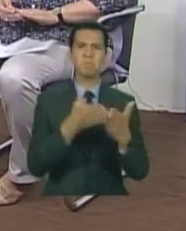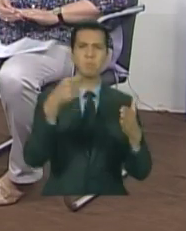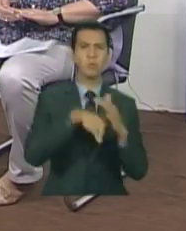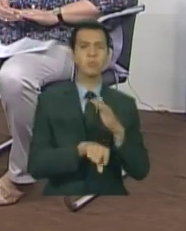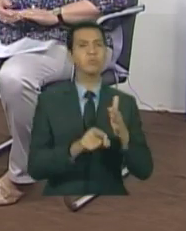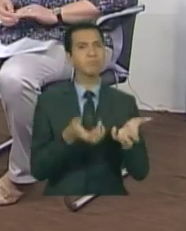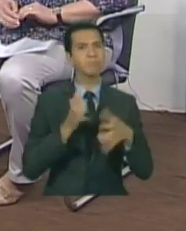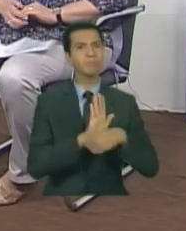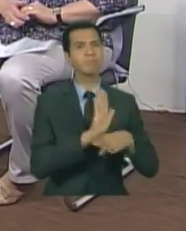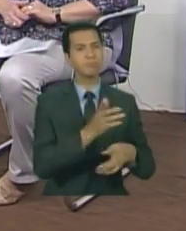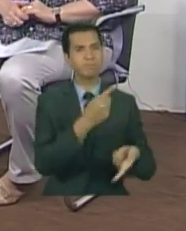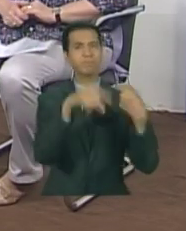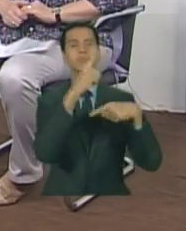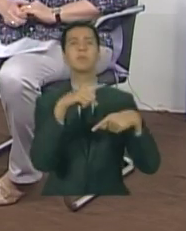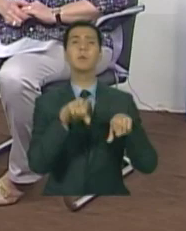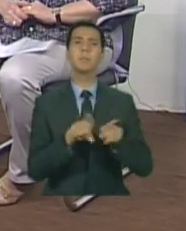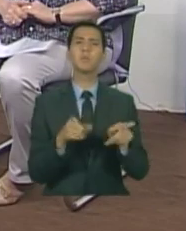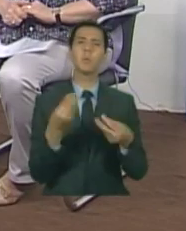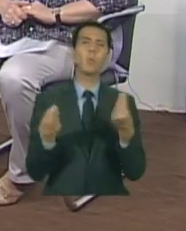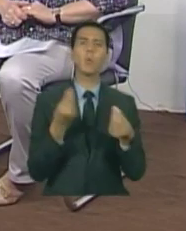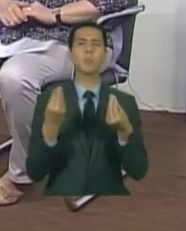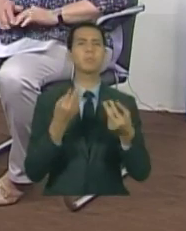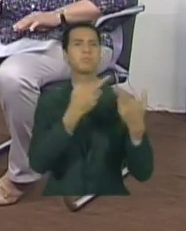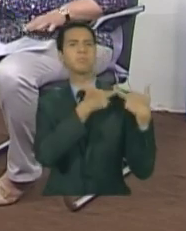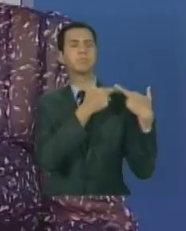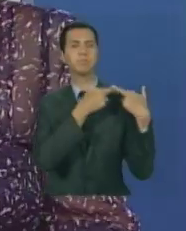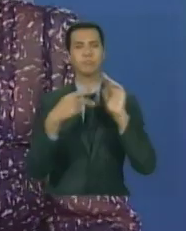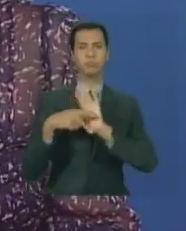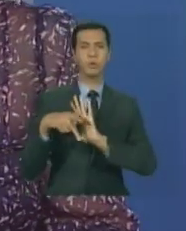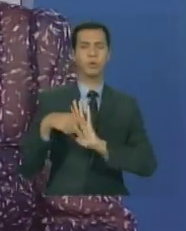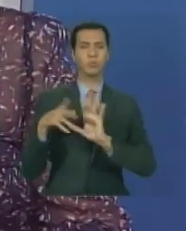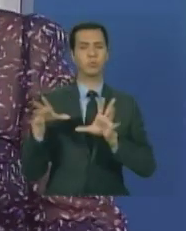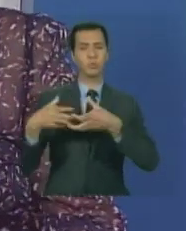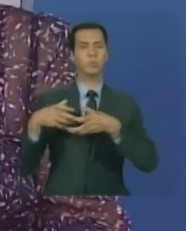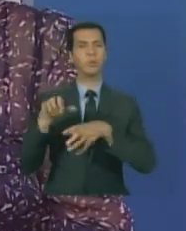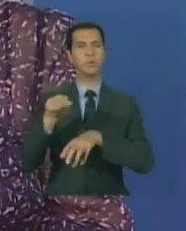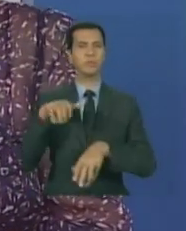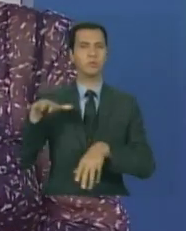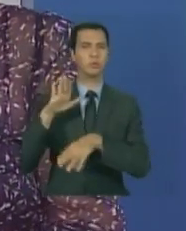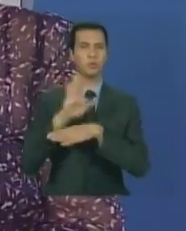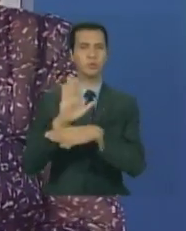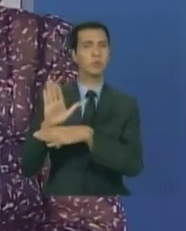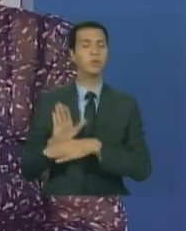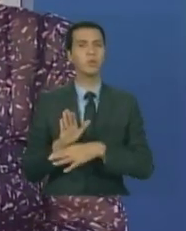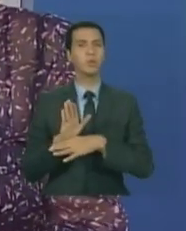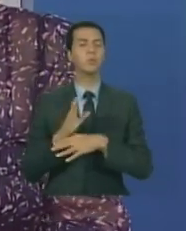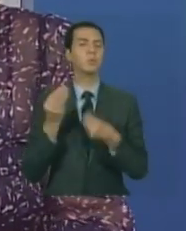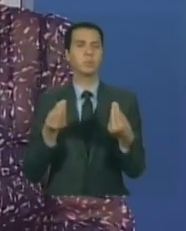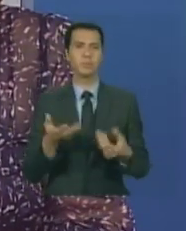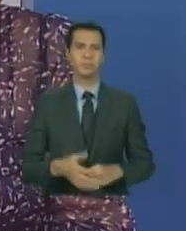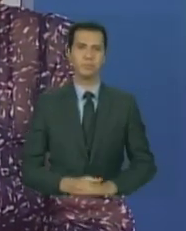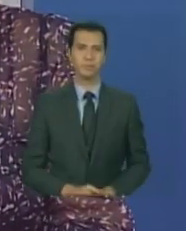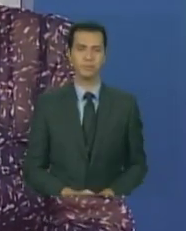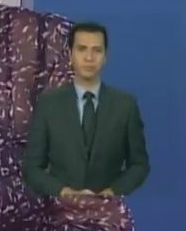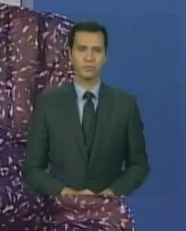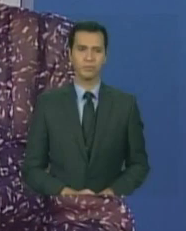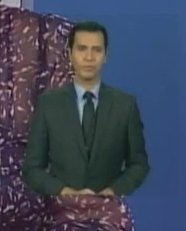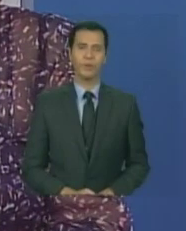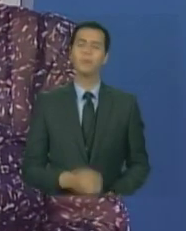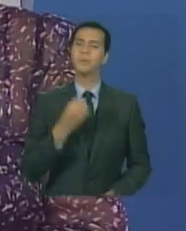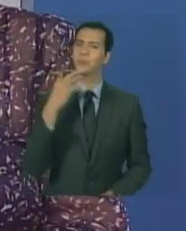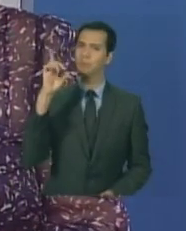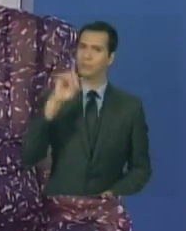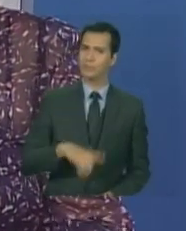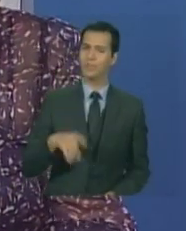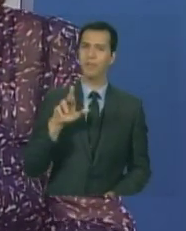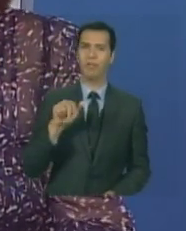assistência social no Plano Brasil Sem Miséria? Bom dia, Renata. Bom dia a todos os